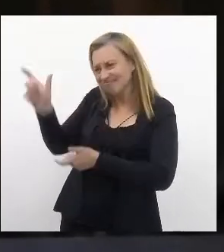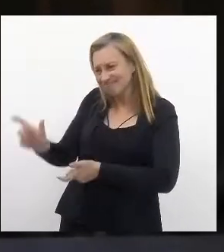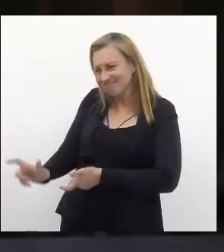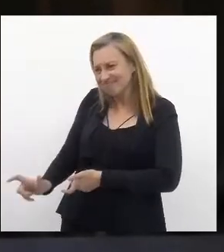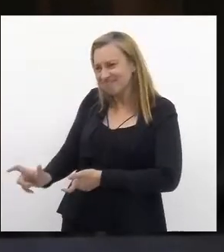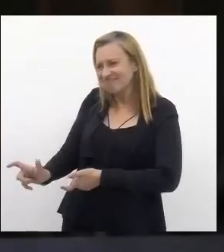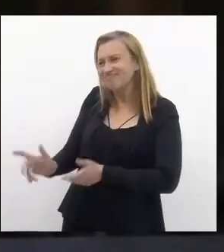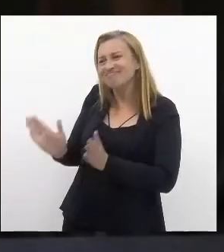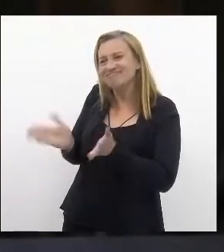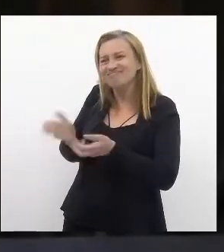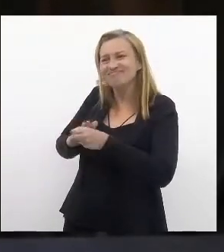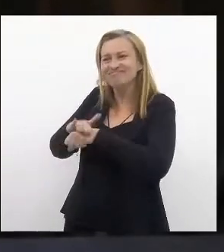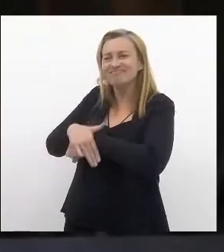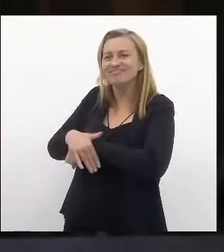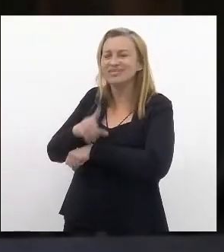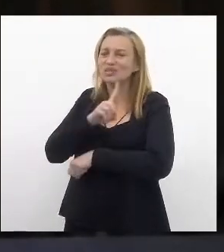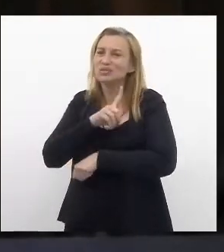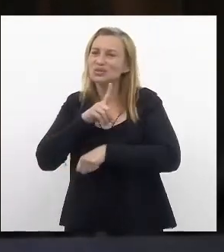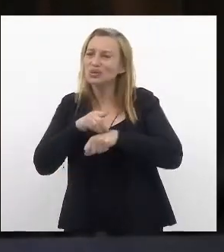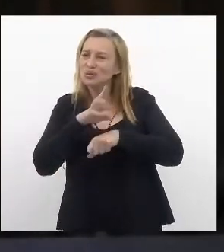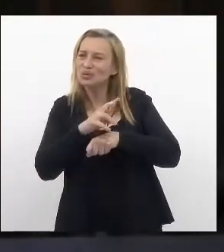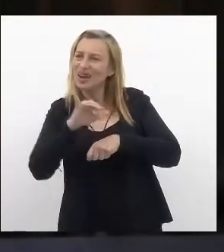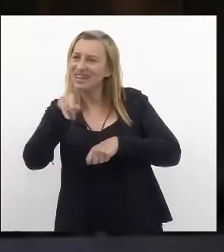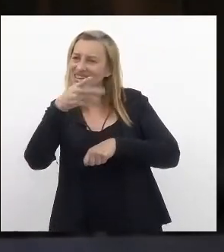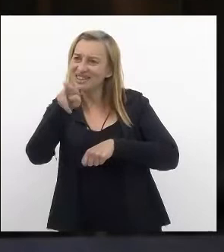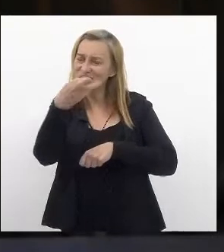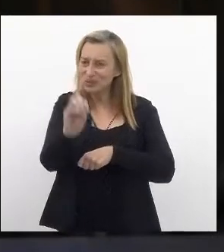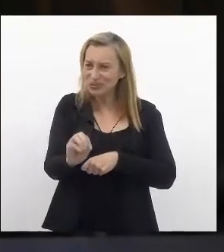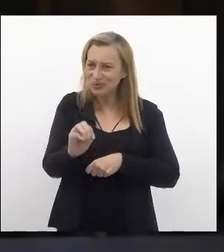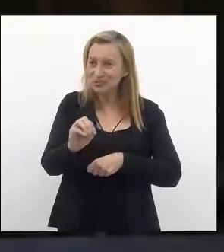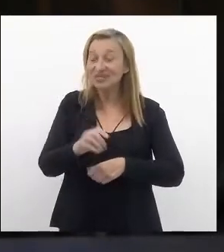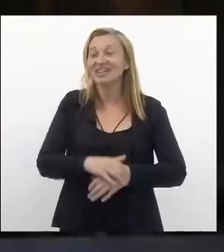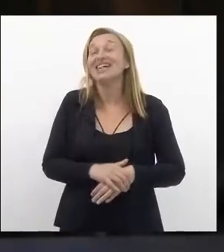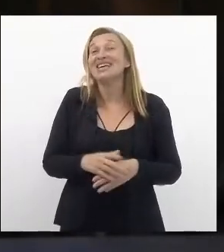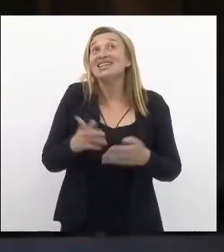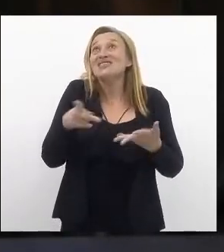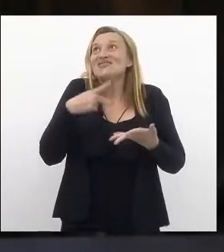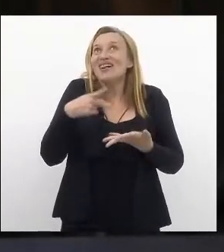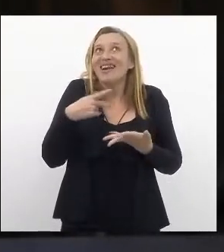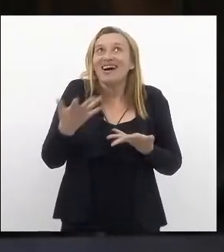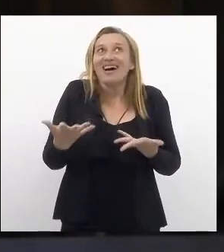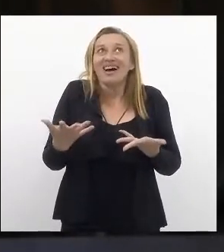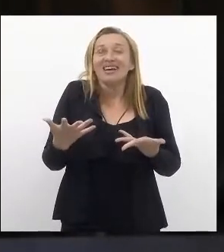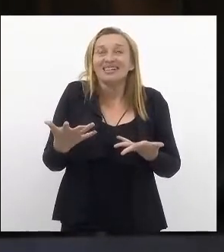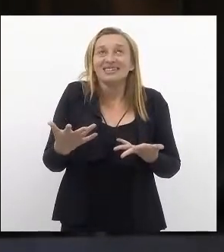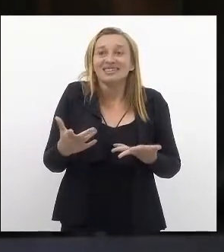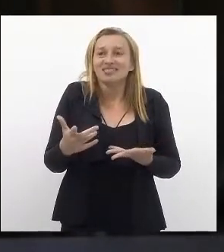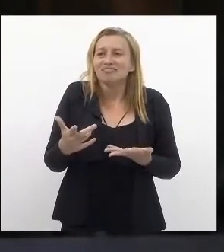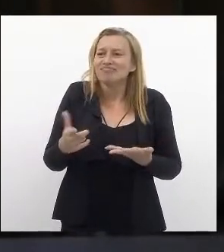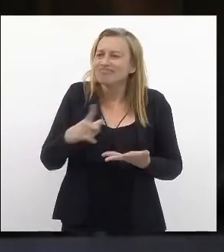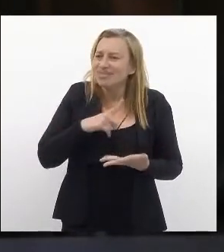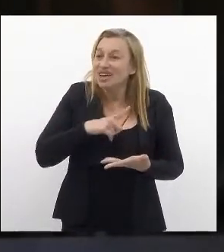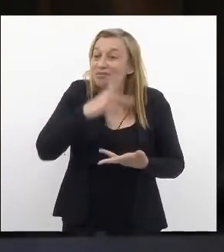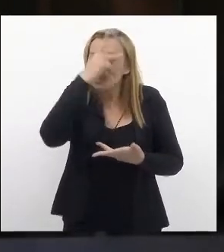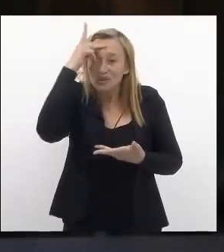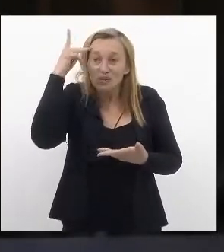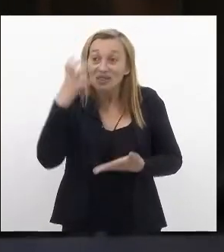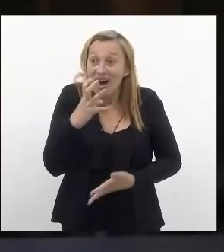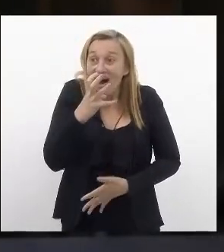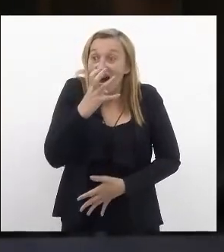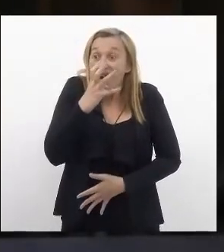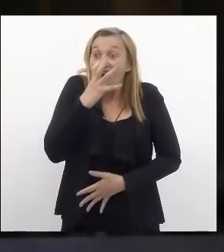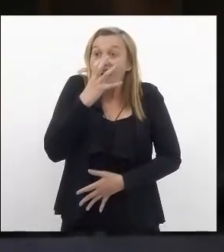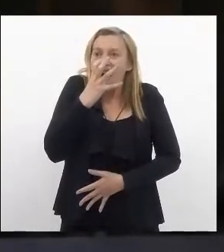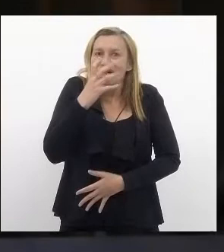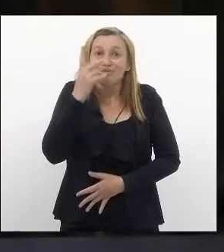noite, Dr. Alejandro Bittar. E dizer que há pessoas que nos encantam